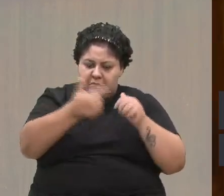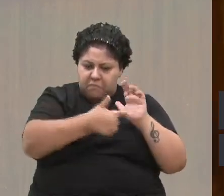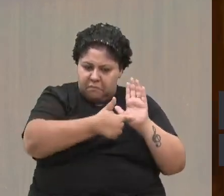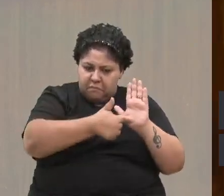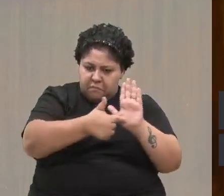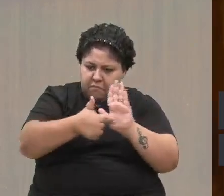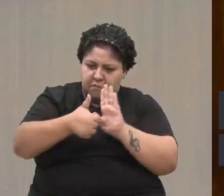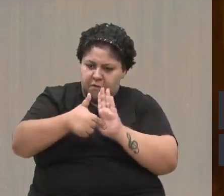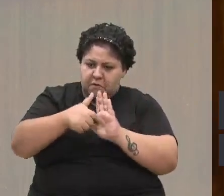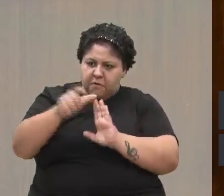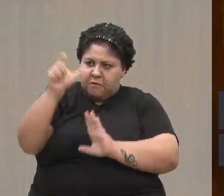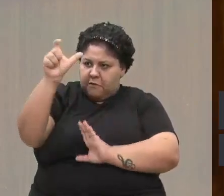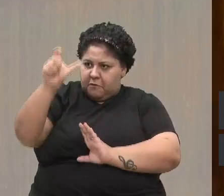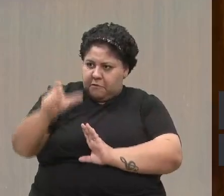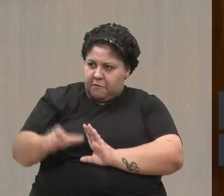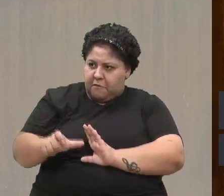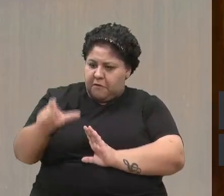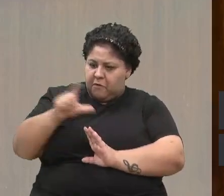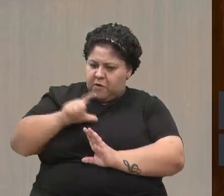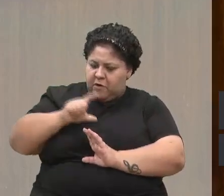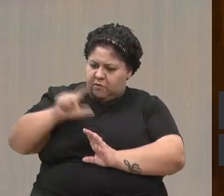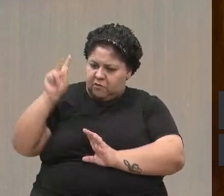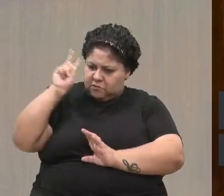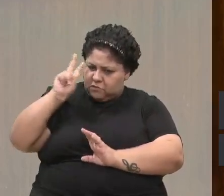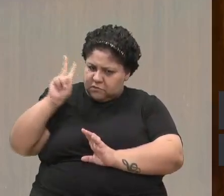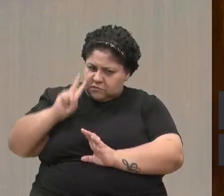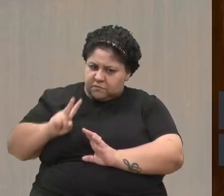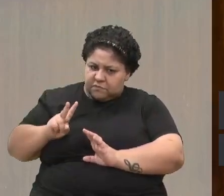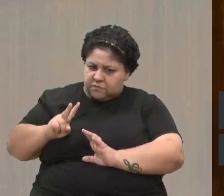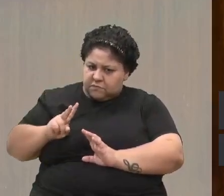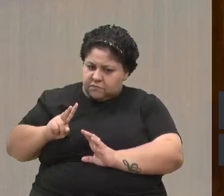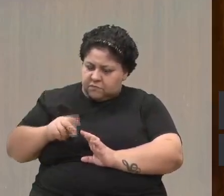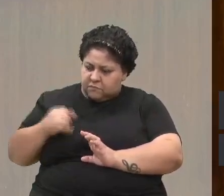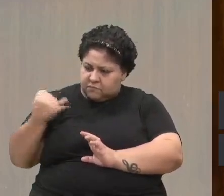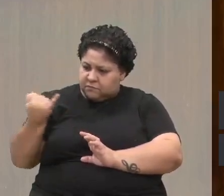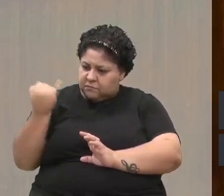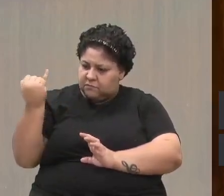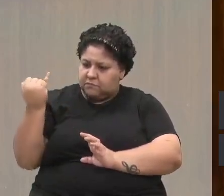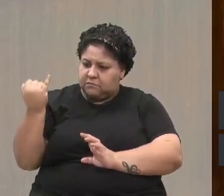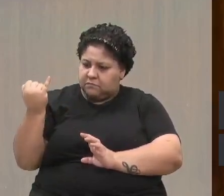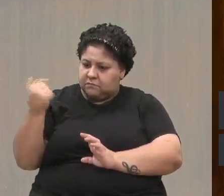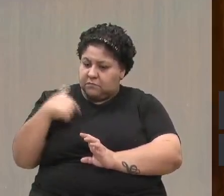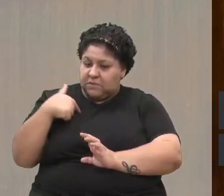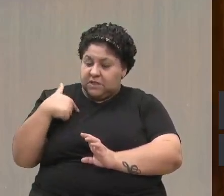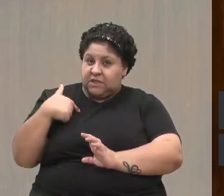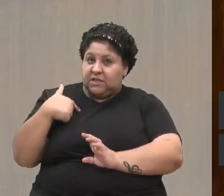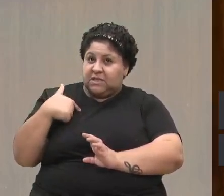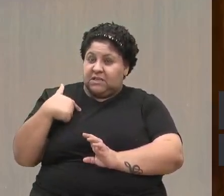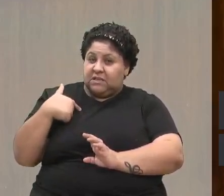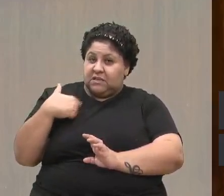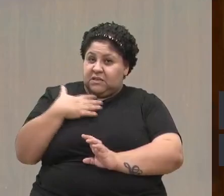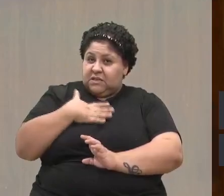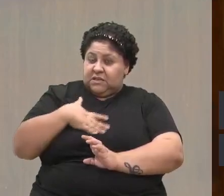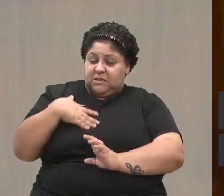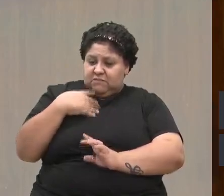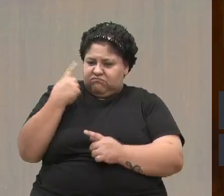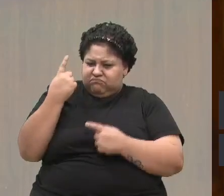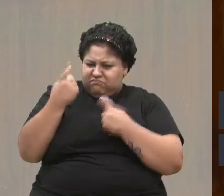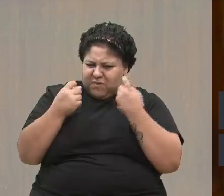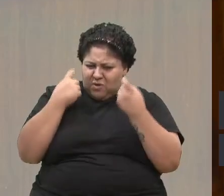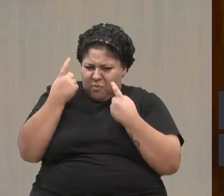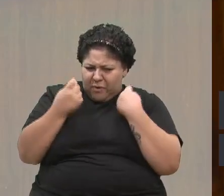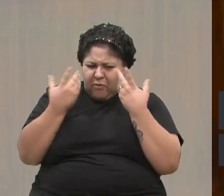essa pessoa e tem ali o histórico, é importante. Então, eu fiquei um pouco preocupada